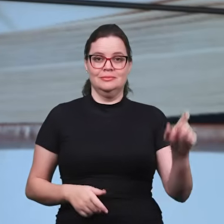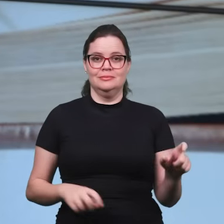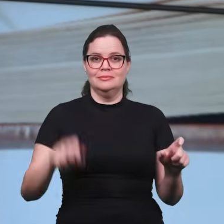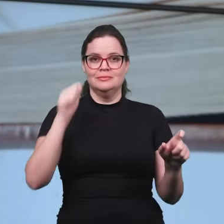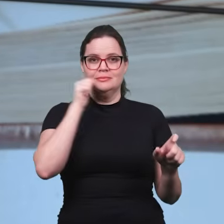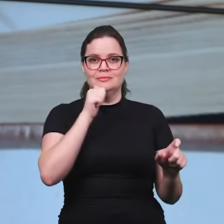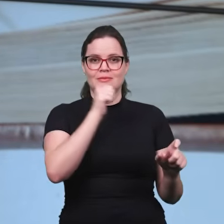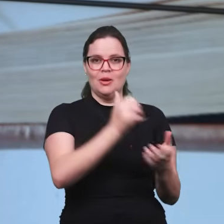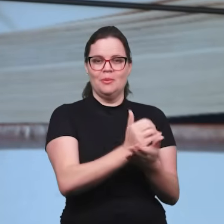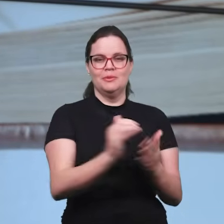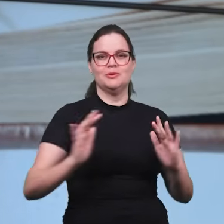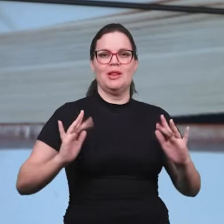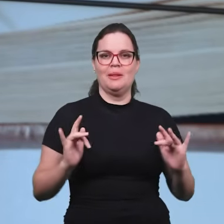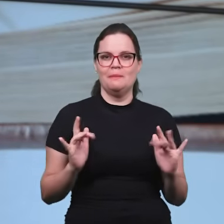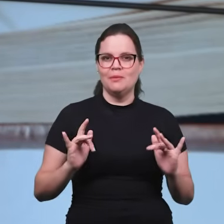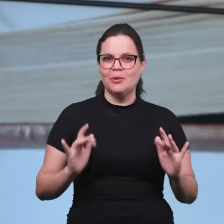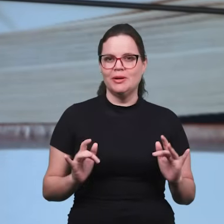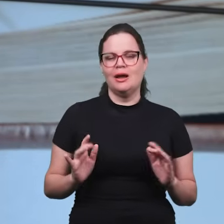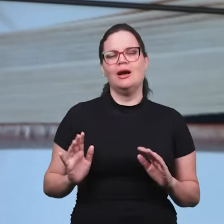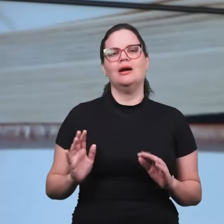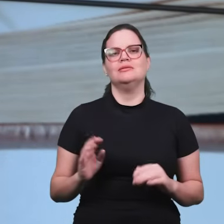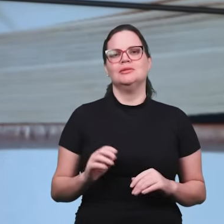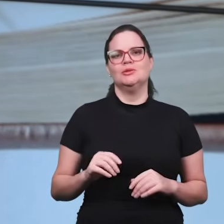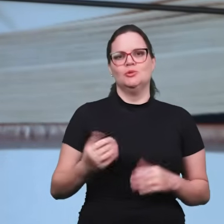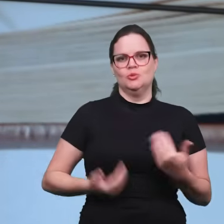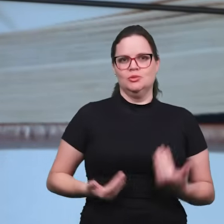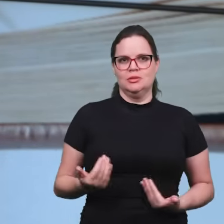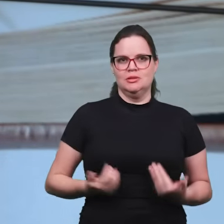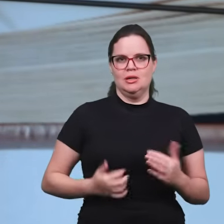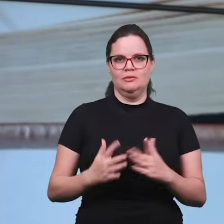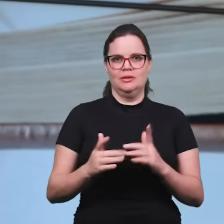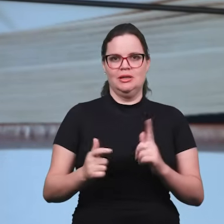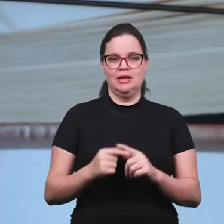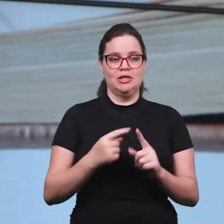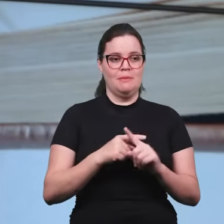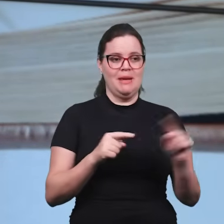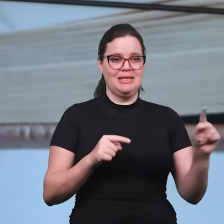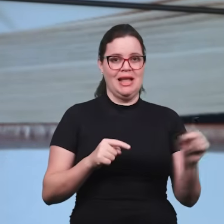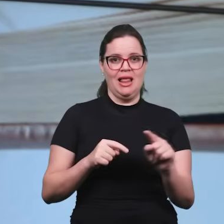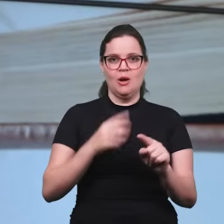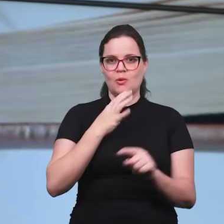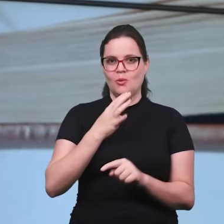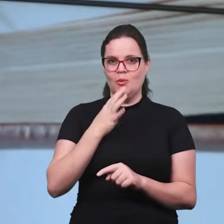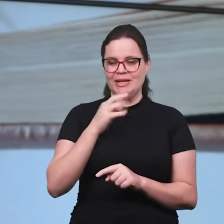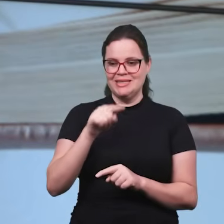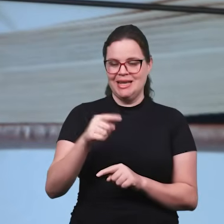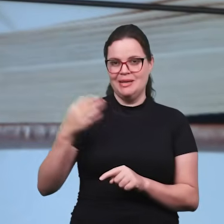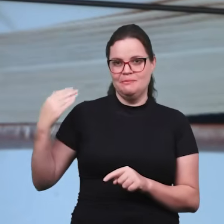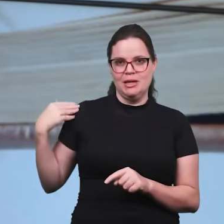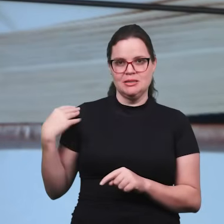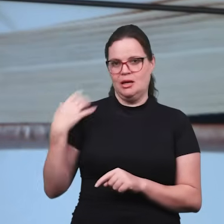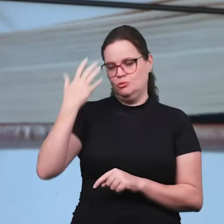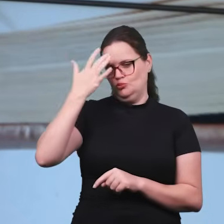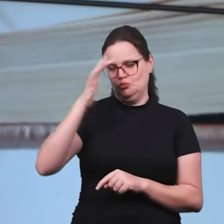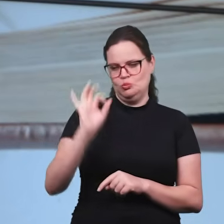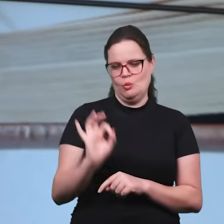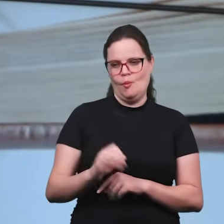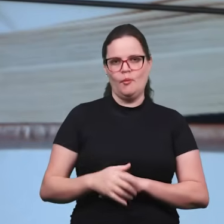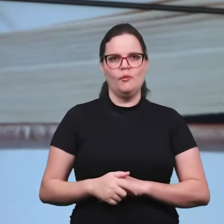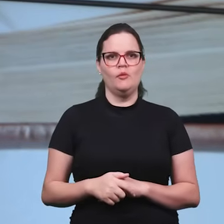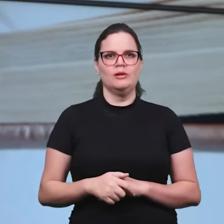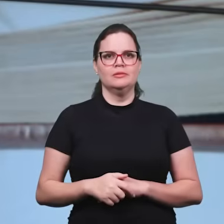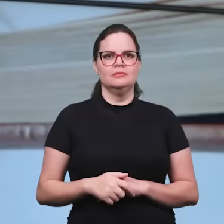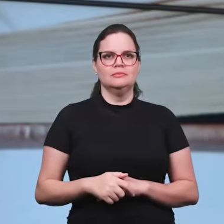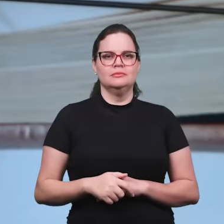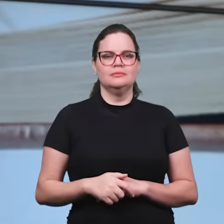começou a namorar na igreja, um rapaz na igreja, sem conhecer o passado dele, né? E